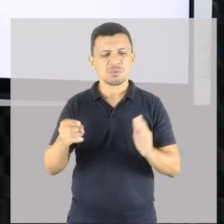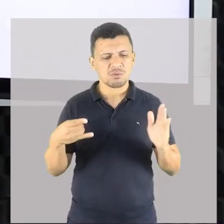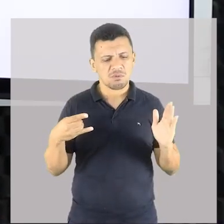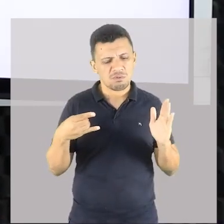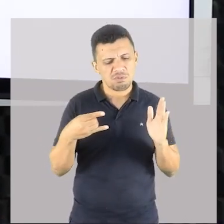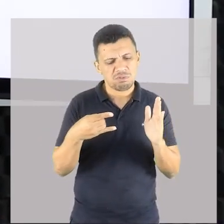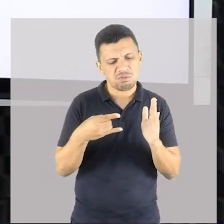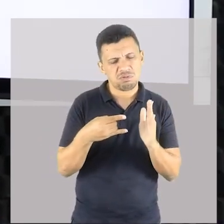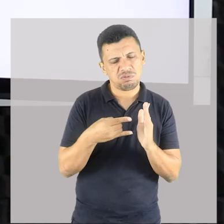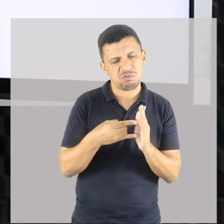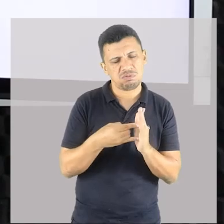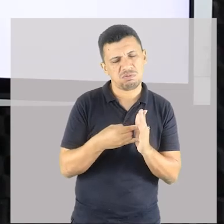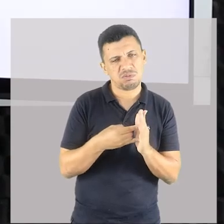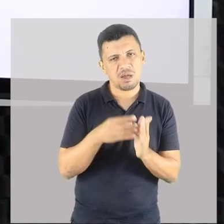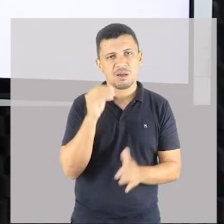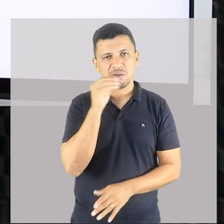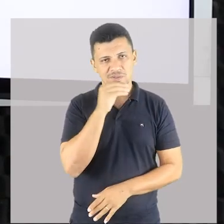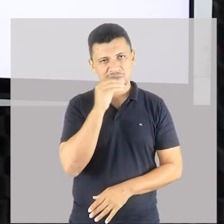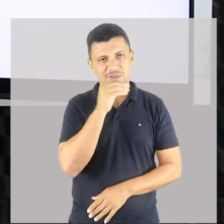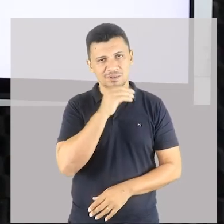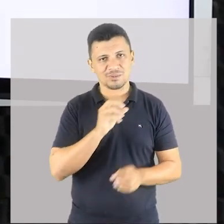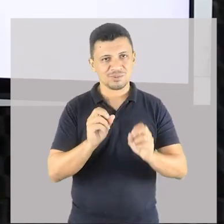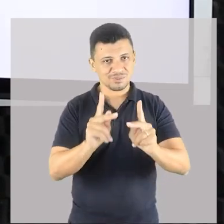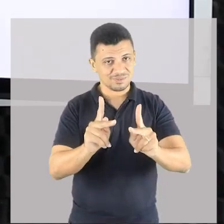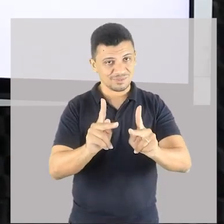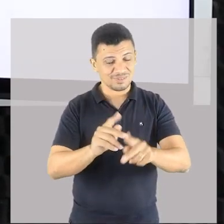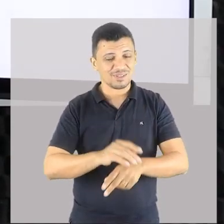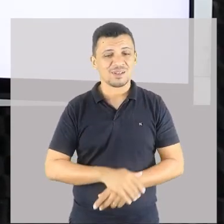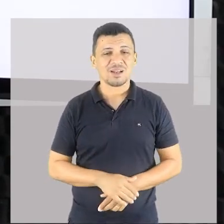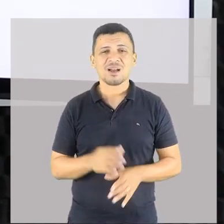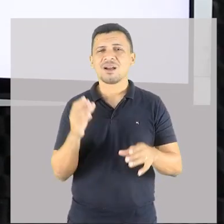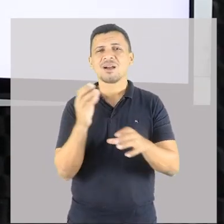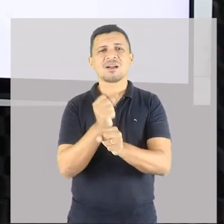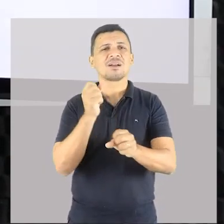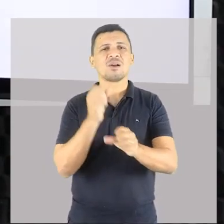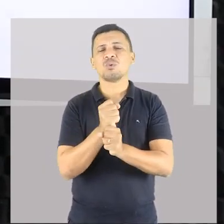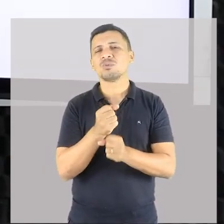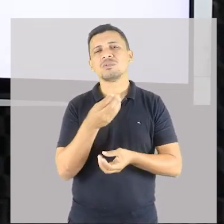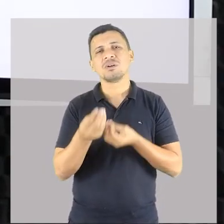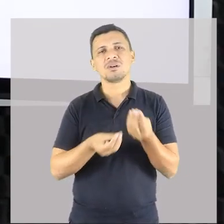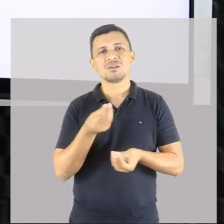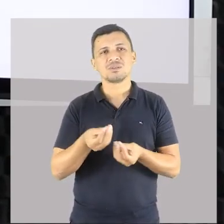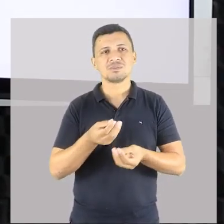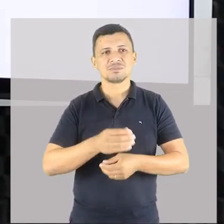mais fraco. Belezinha? Aí como é que faz para calcular